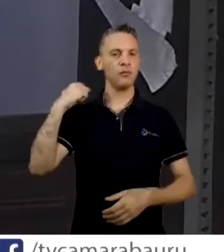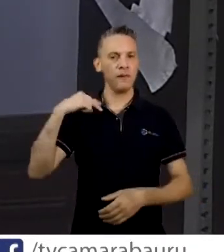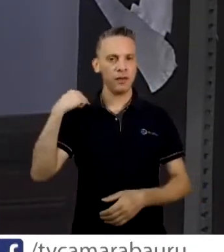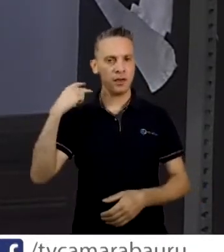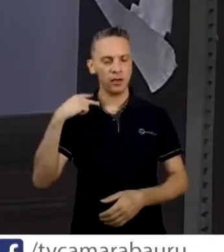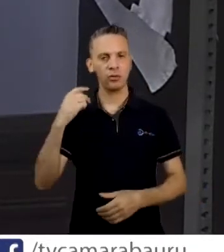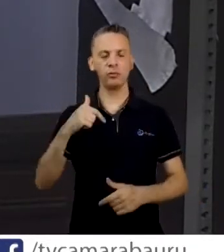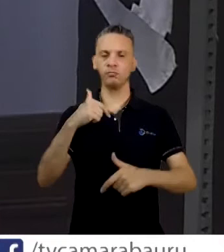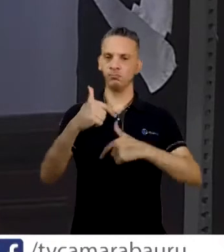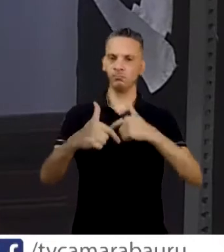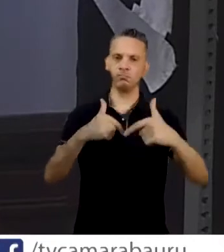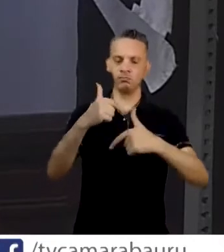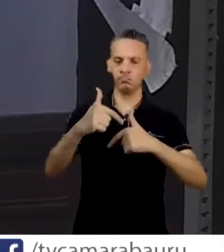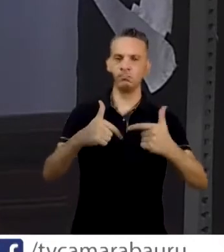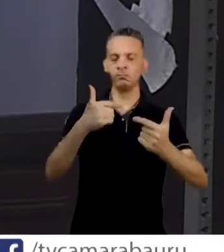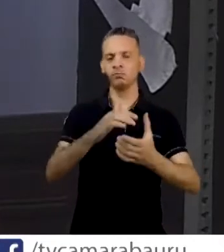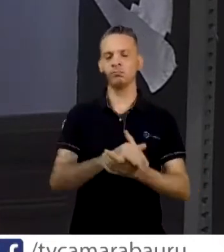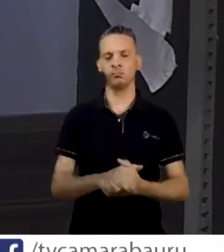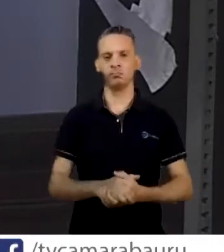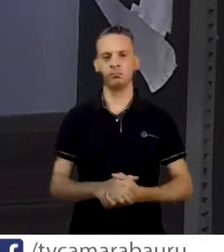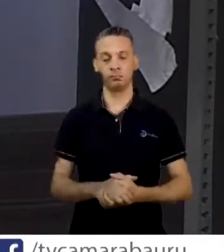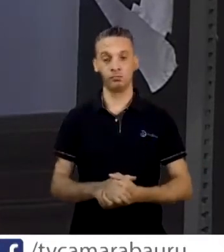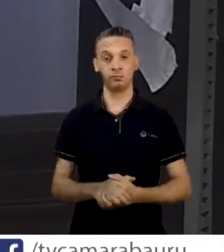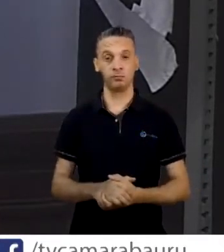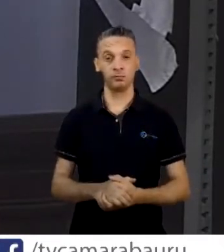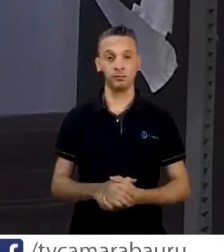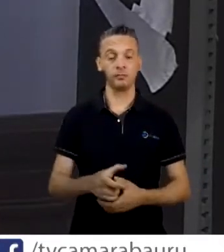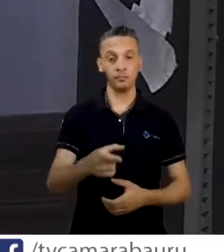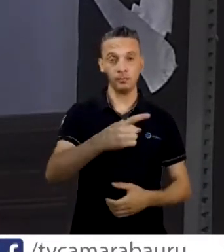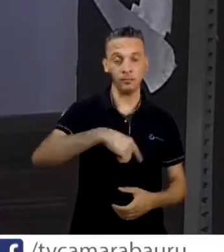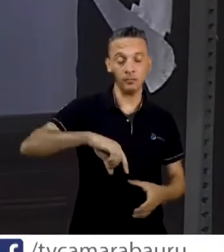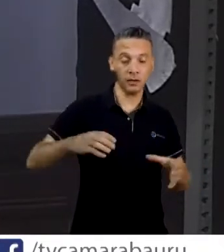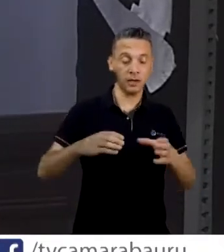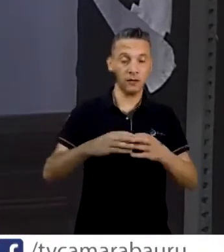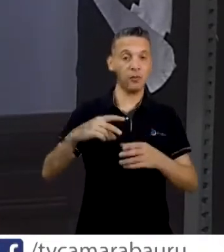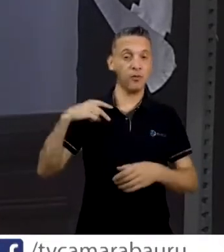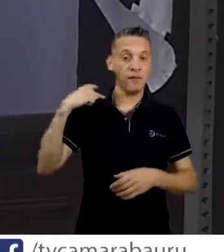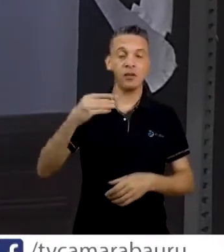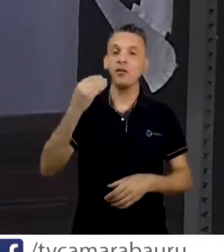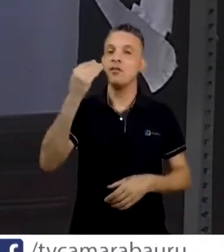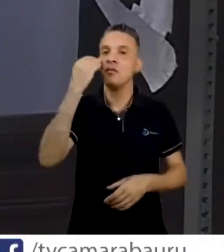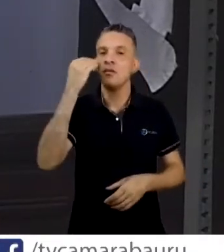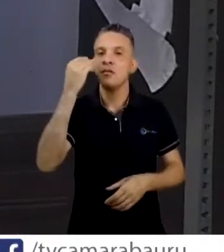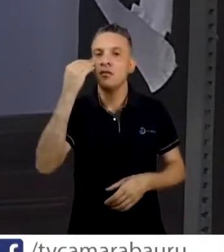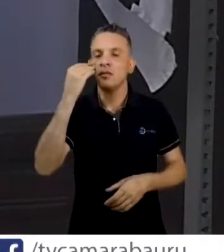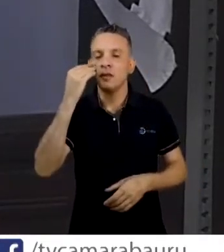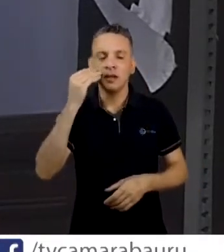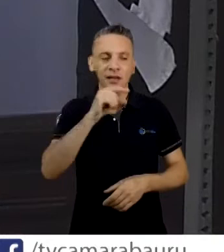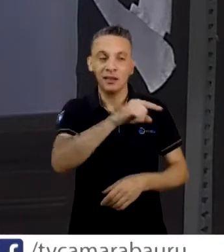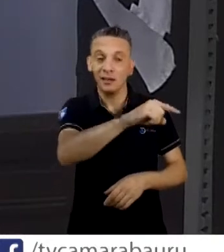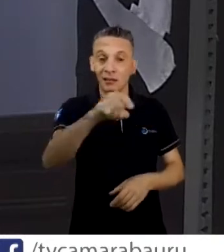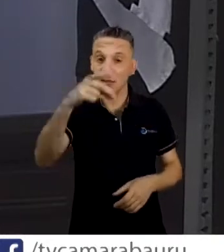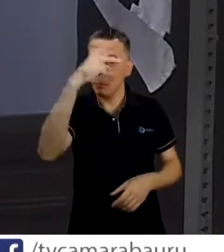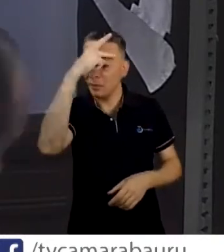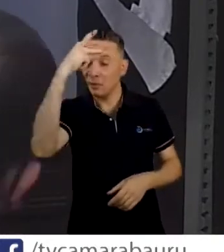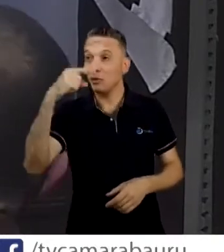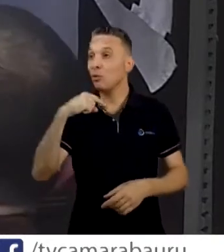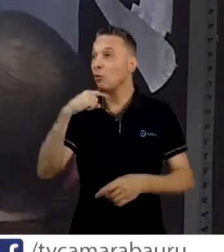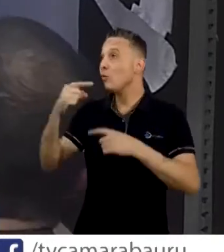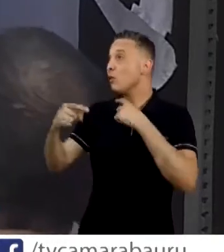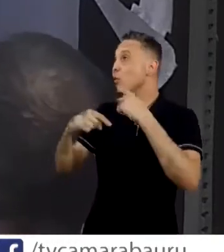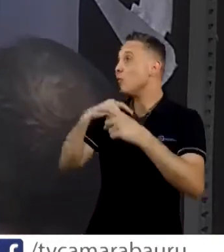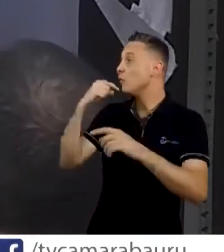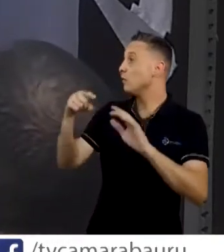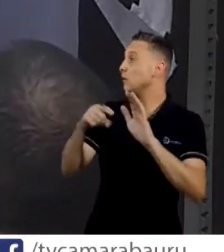Eu creio que nós procuramos realmente dar uma resposta a todas essas dúvidas, esses anseios, porque, vamos ser